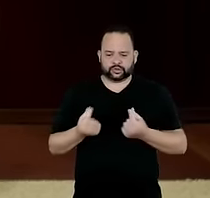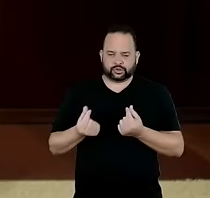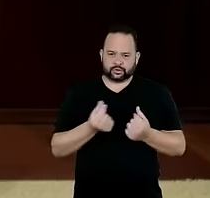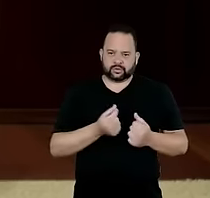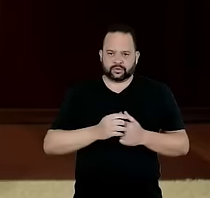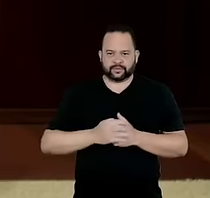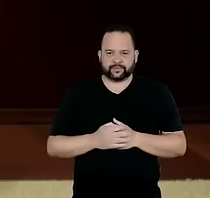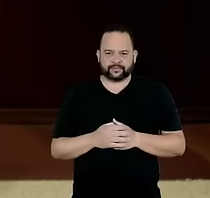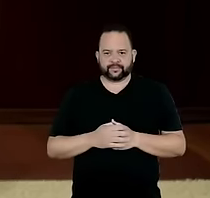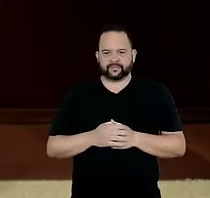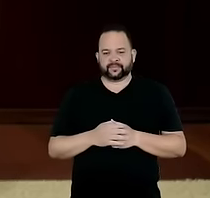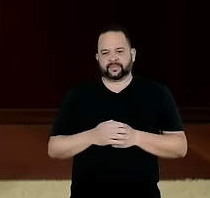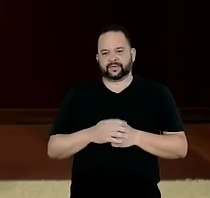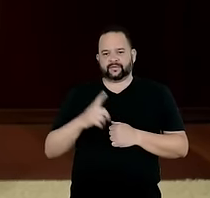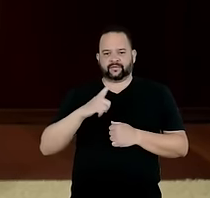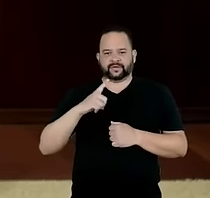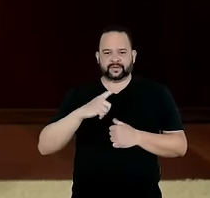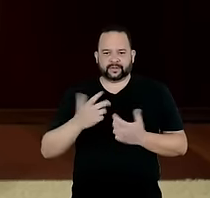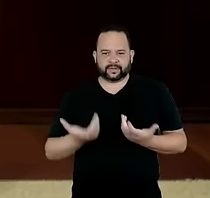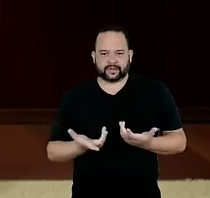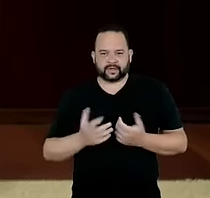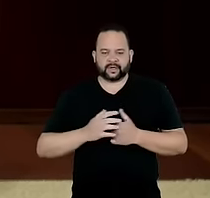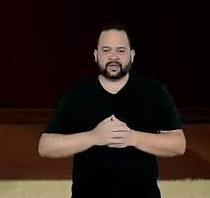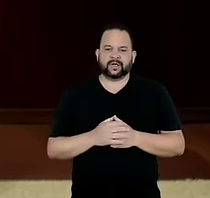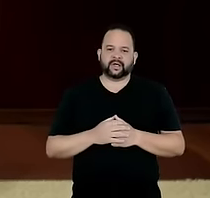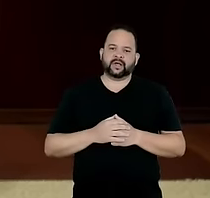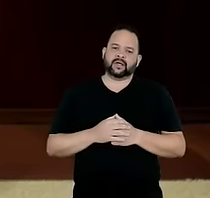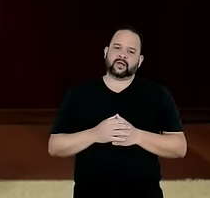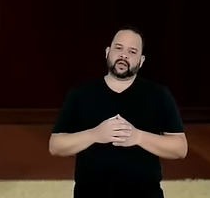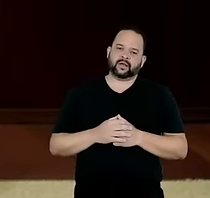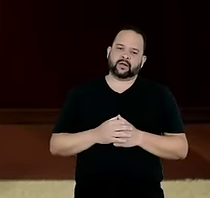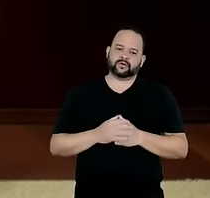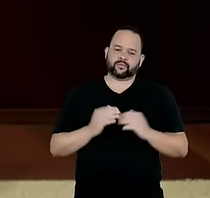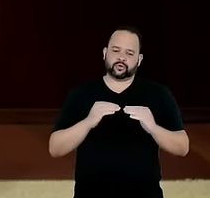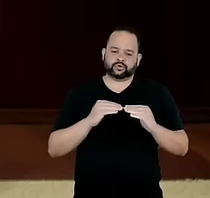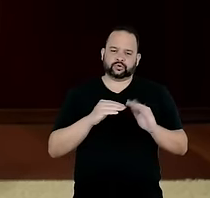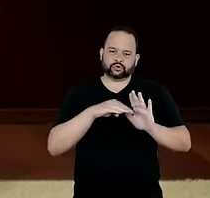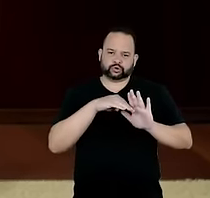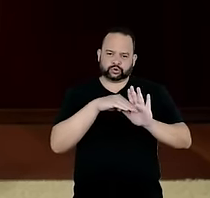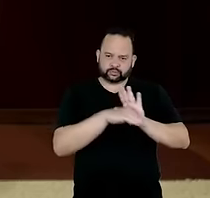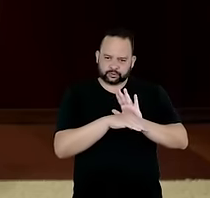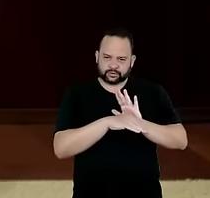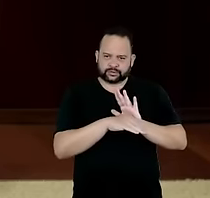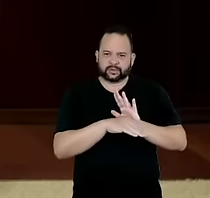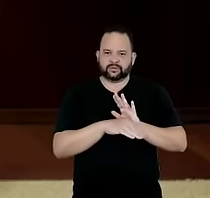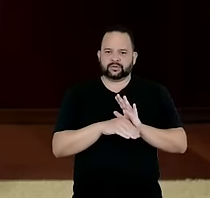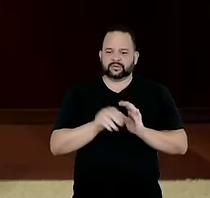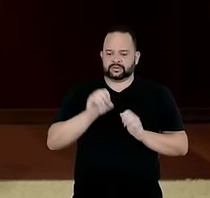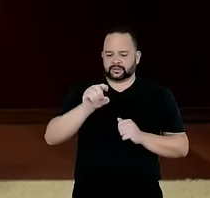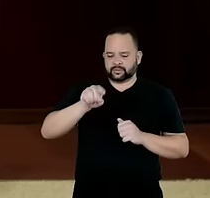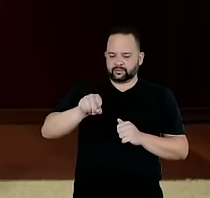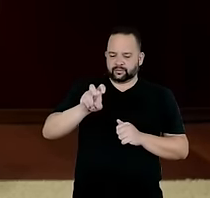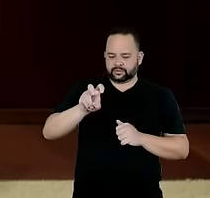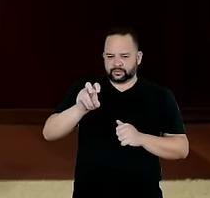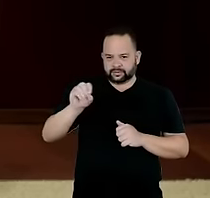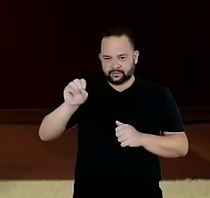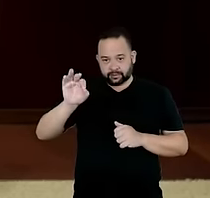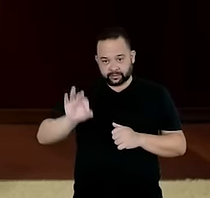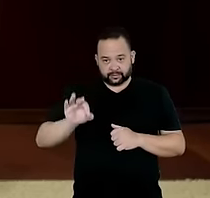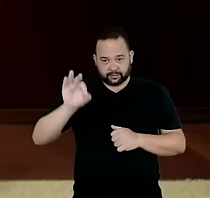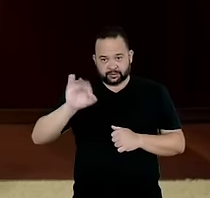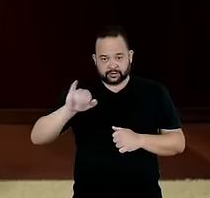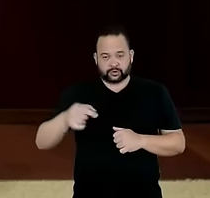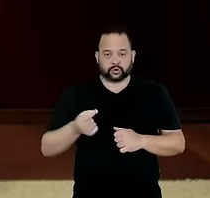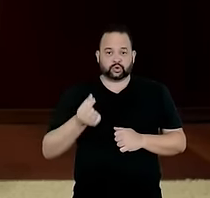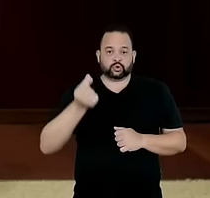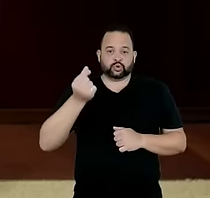de 50 pontos nas próximas reuniões o detalhe aqui principal é com relação a ele não consegue falar muito